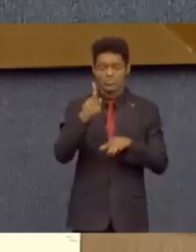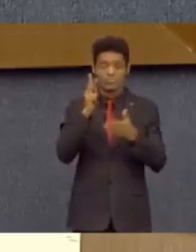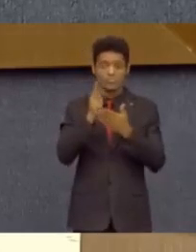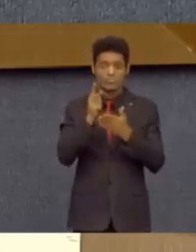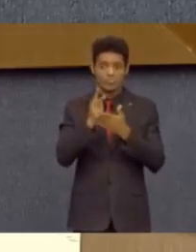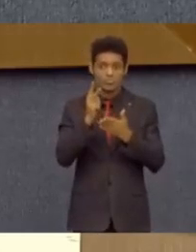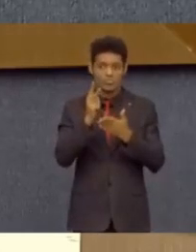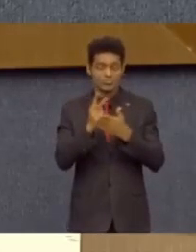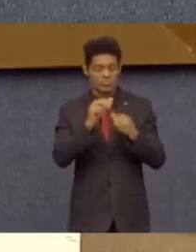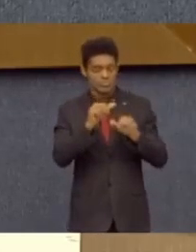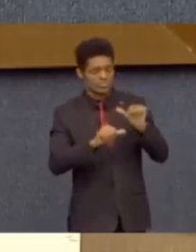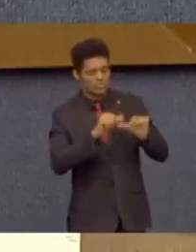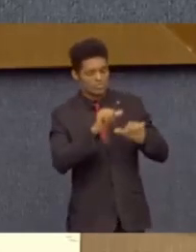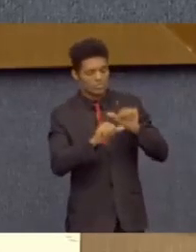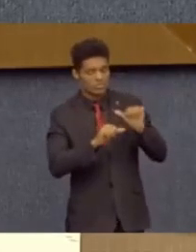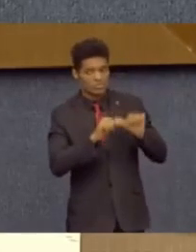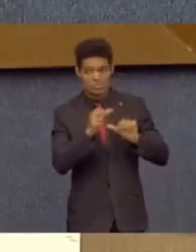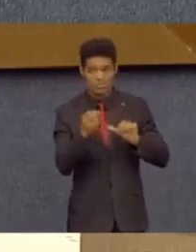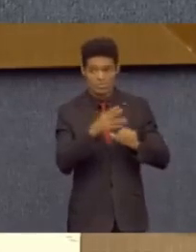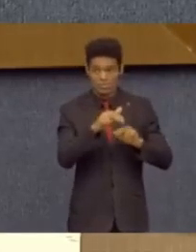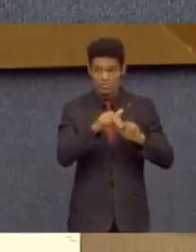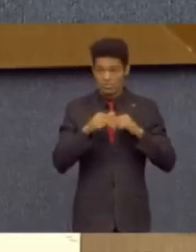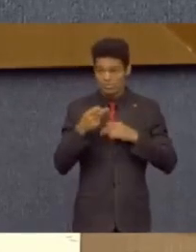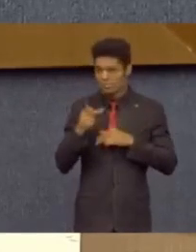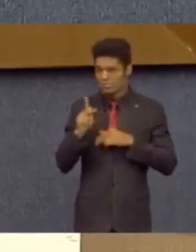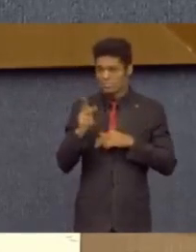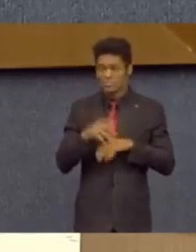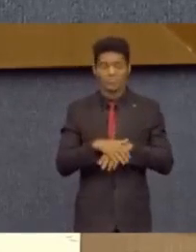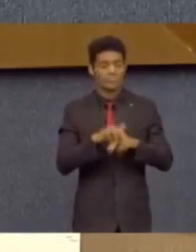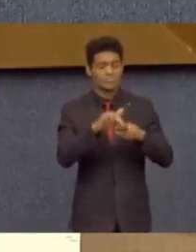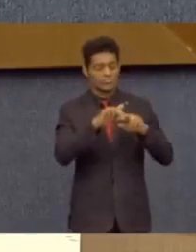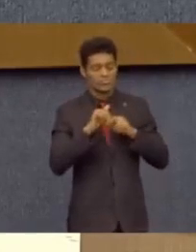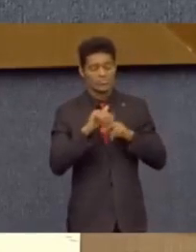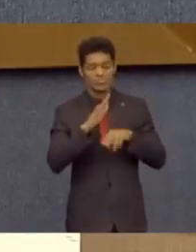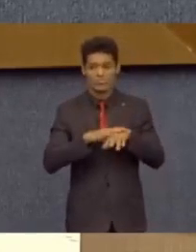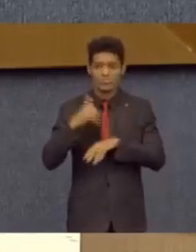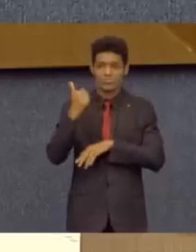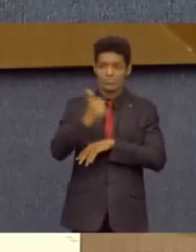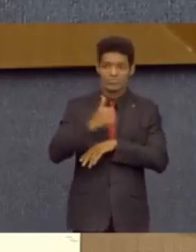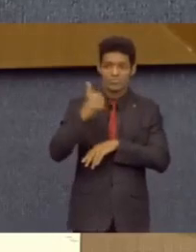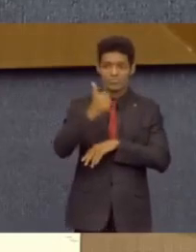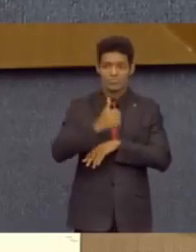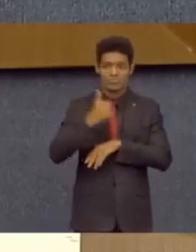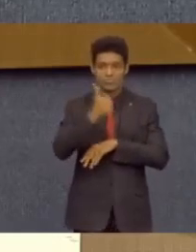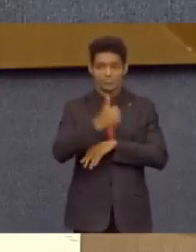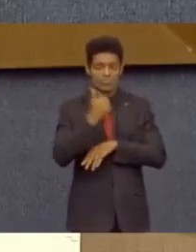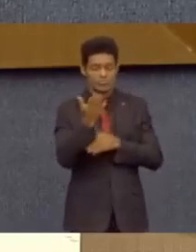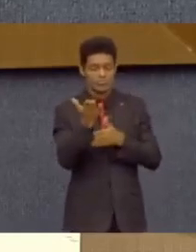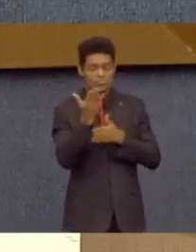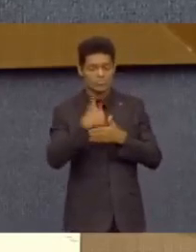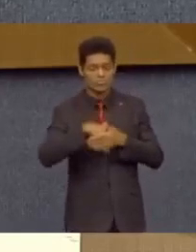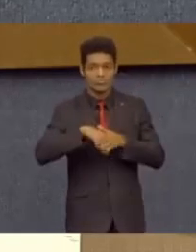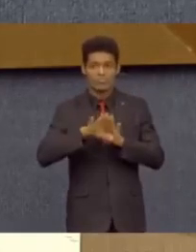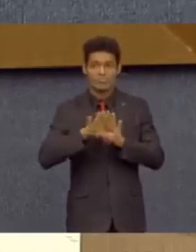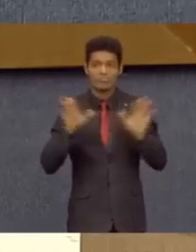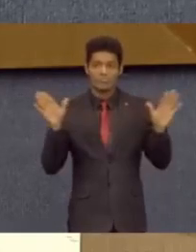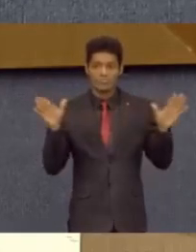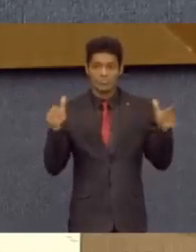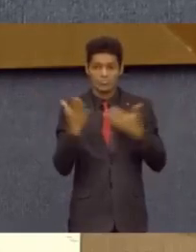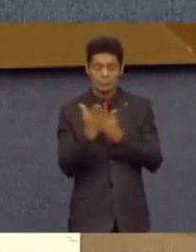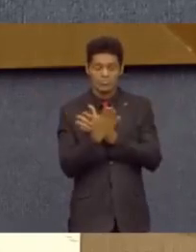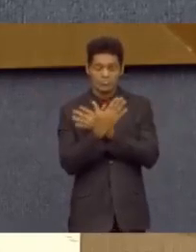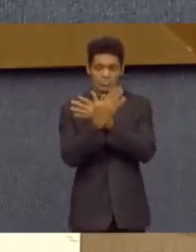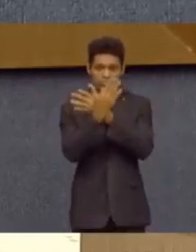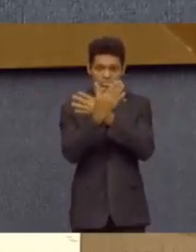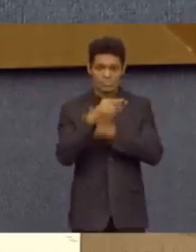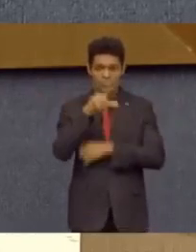ou ser por ela iluminado. Por isso melhor se guarda um voo de um pássaro, do que um